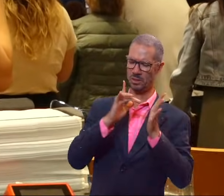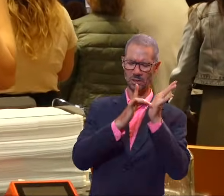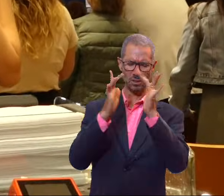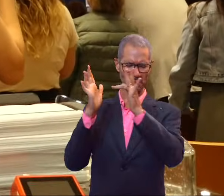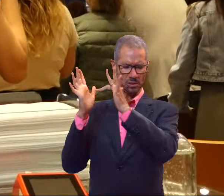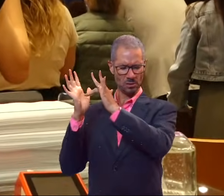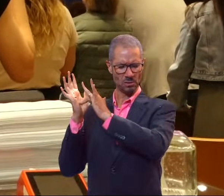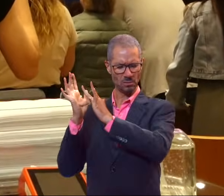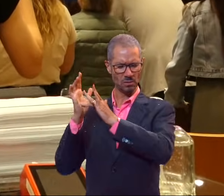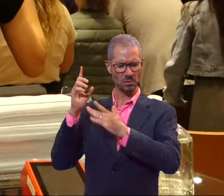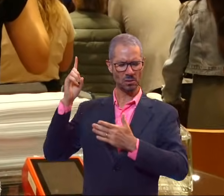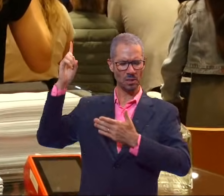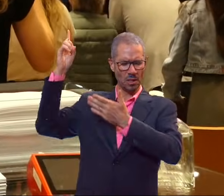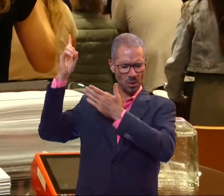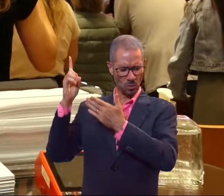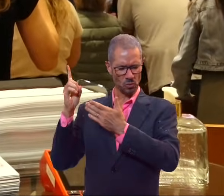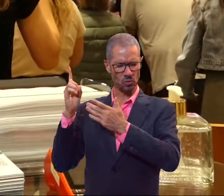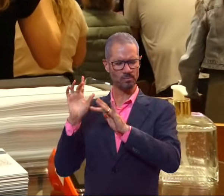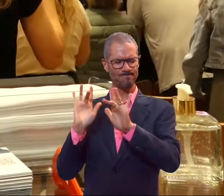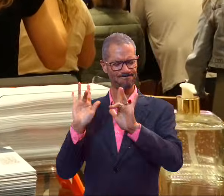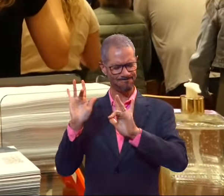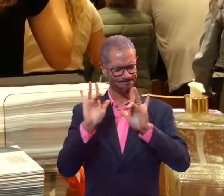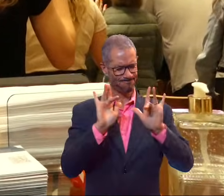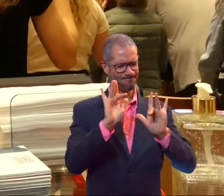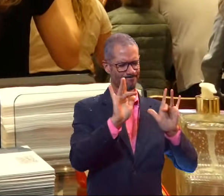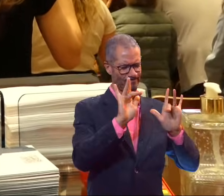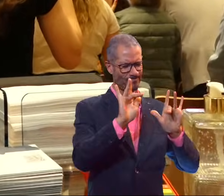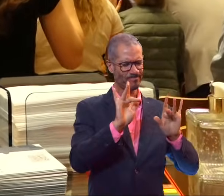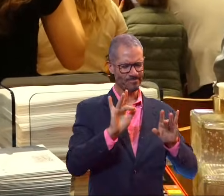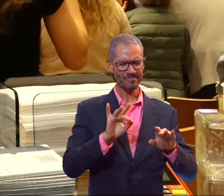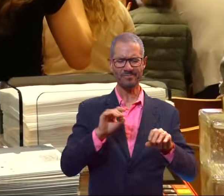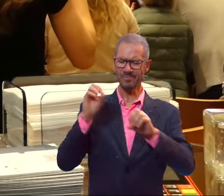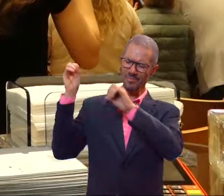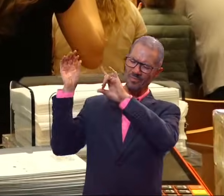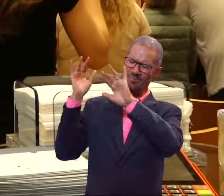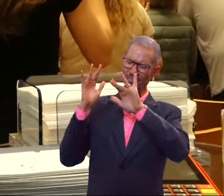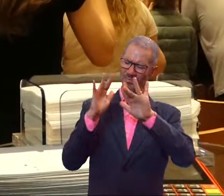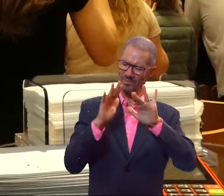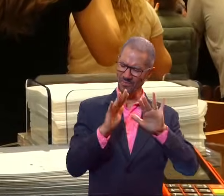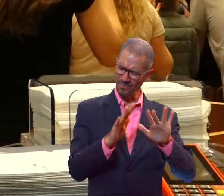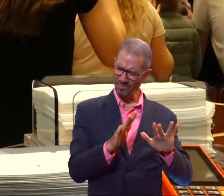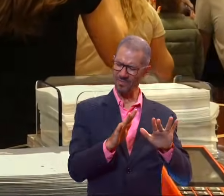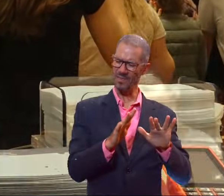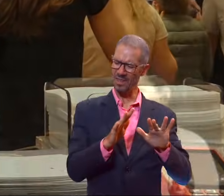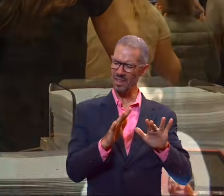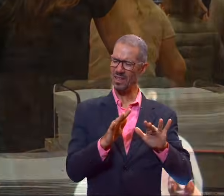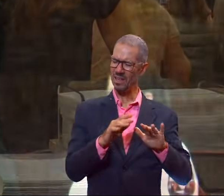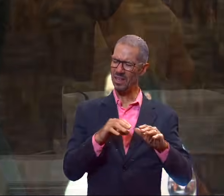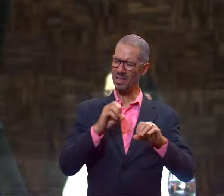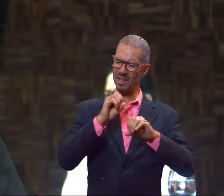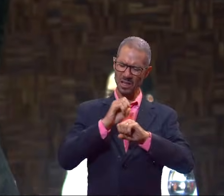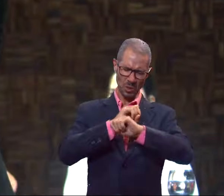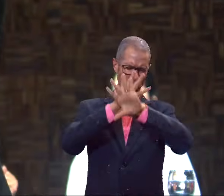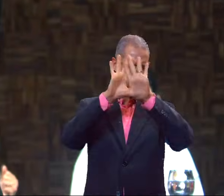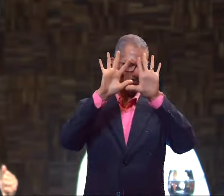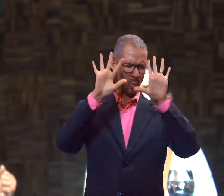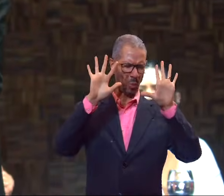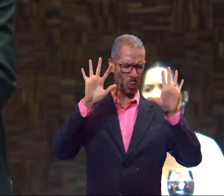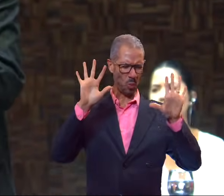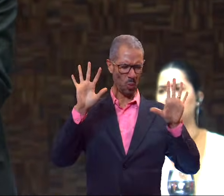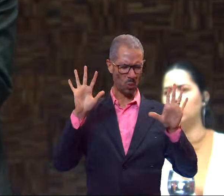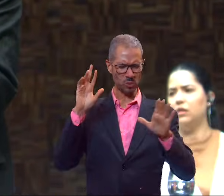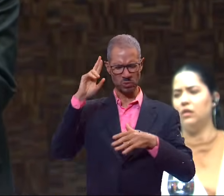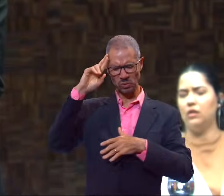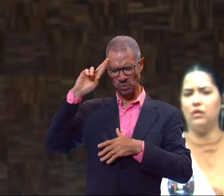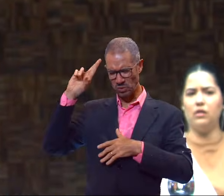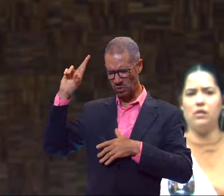Jesus, cultuando a Deus com a gente. Abrevia o tempo, Pai. Alguns já receberam promessas e palavras